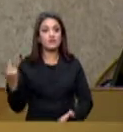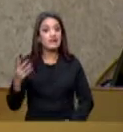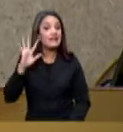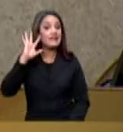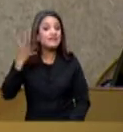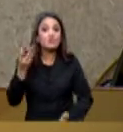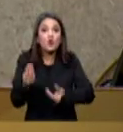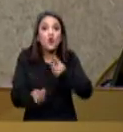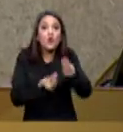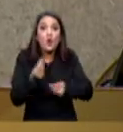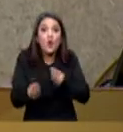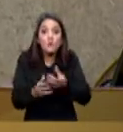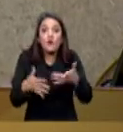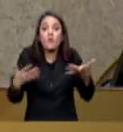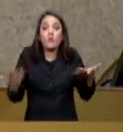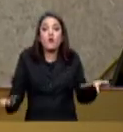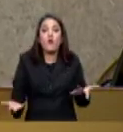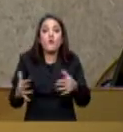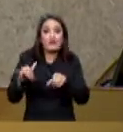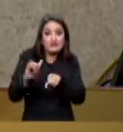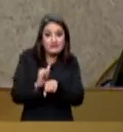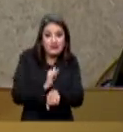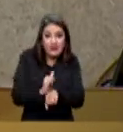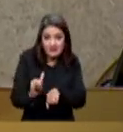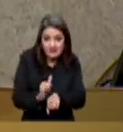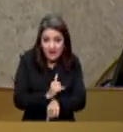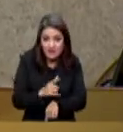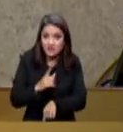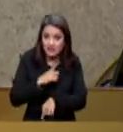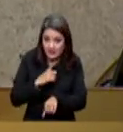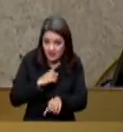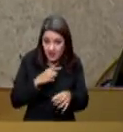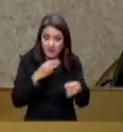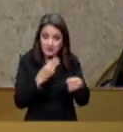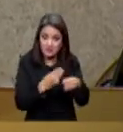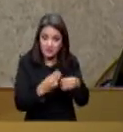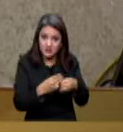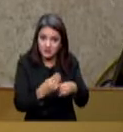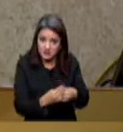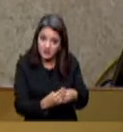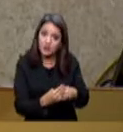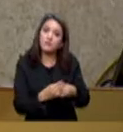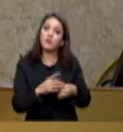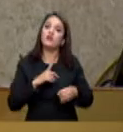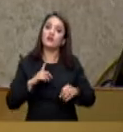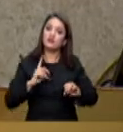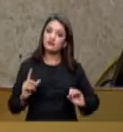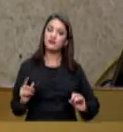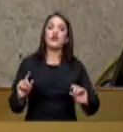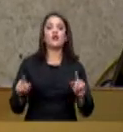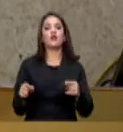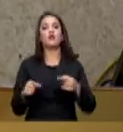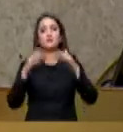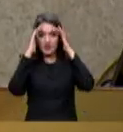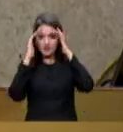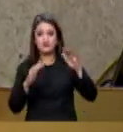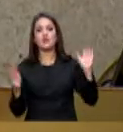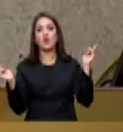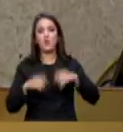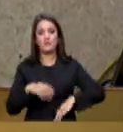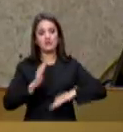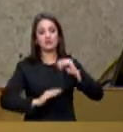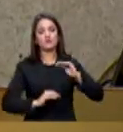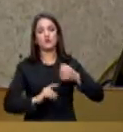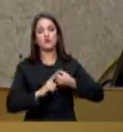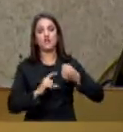e por quais meios ela, essa entidade federativa, satisfaz as competências do artigo 30,